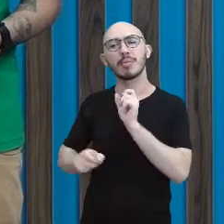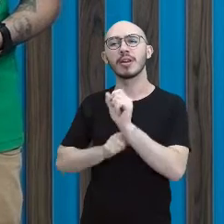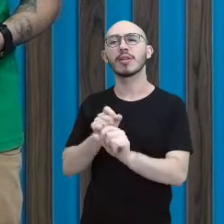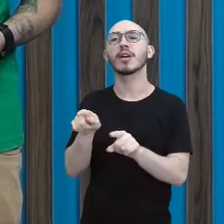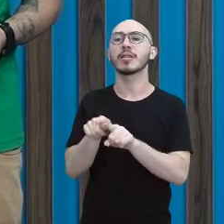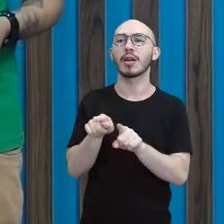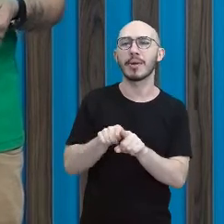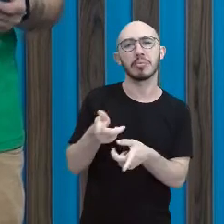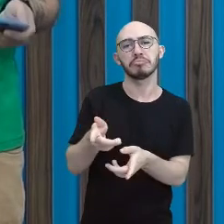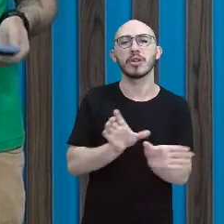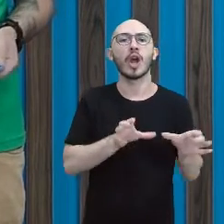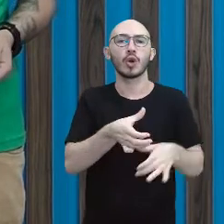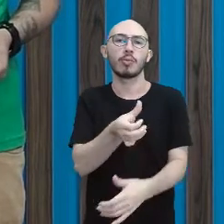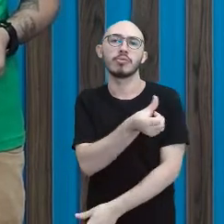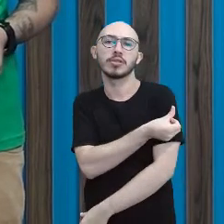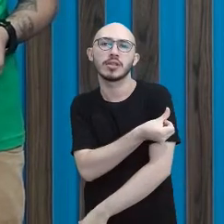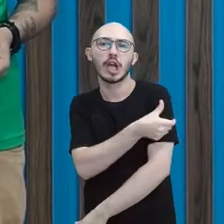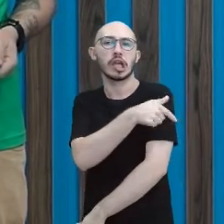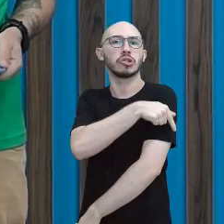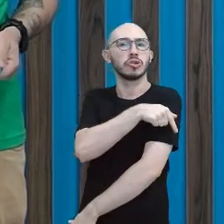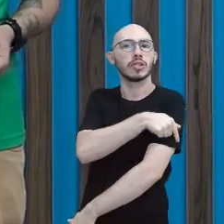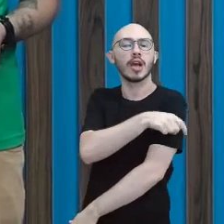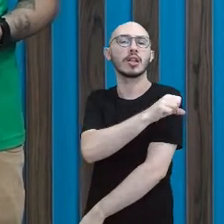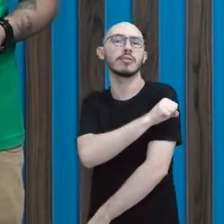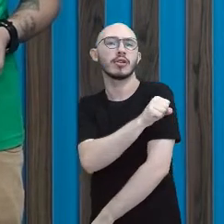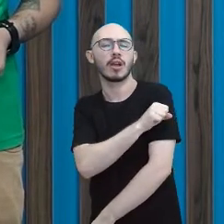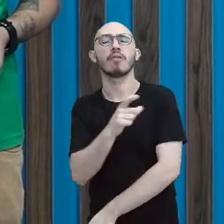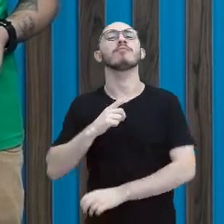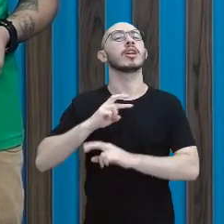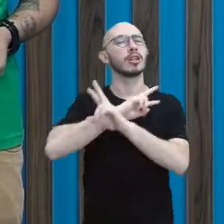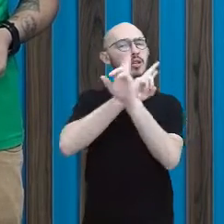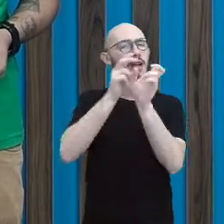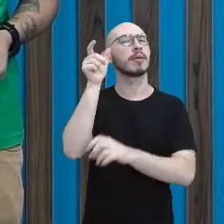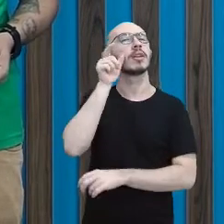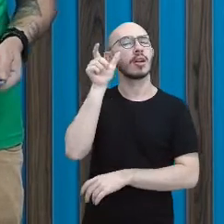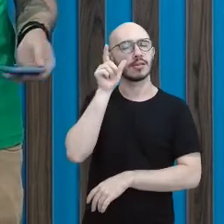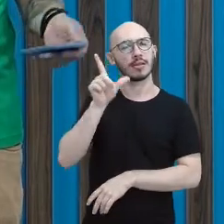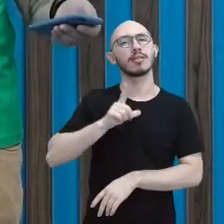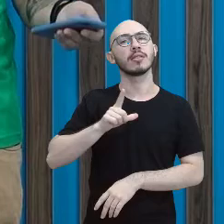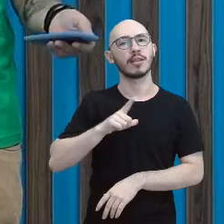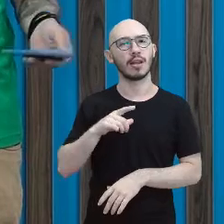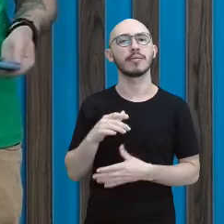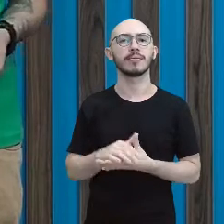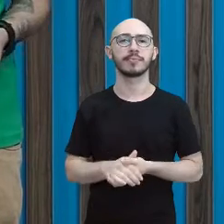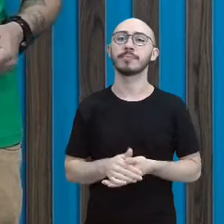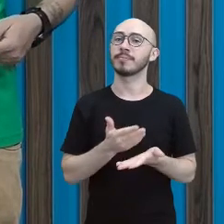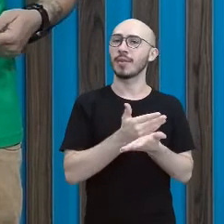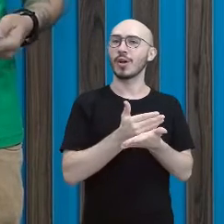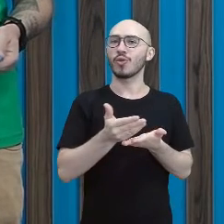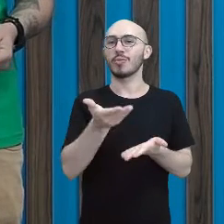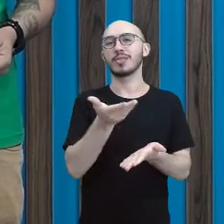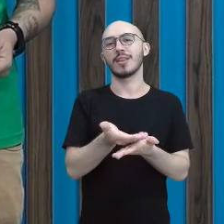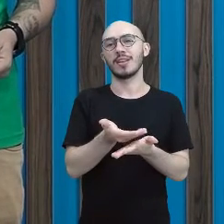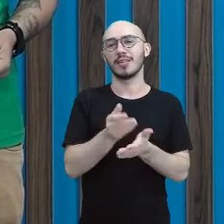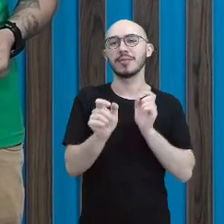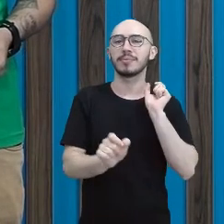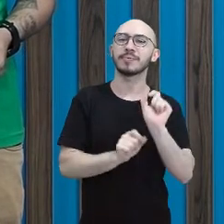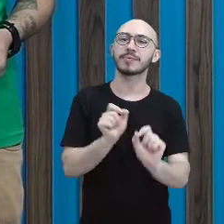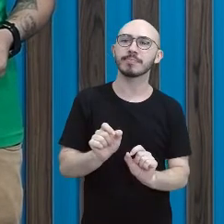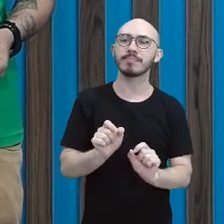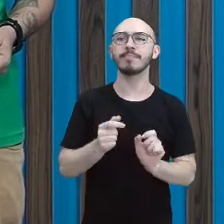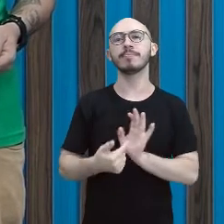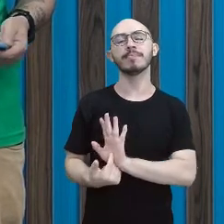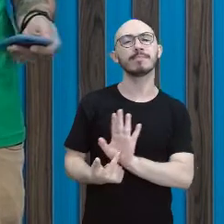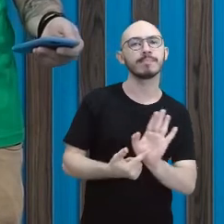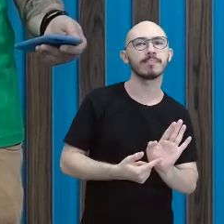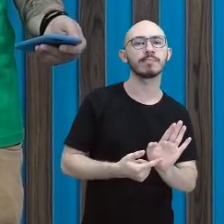lá do 6º, do 7º e do 8º ano, que tem temas bem interessantes também. Então vamos começar, tá certo? Como a gente disse,